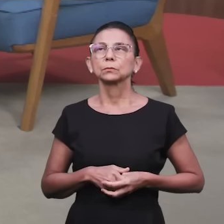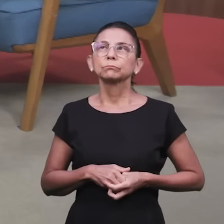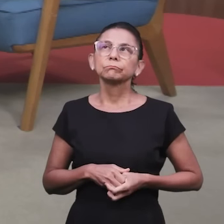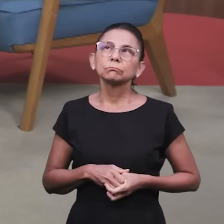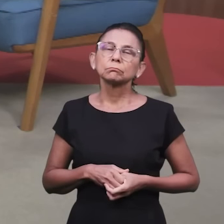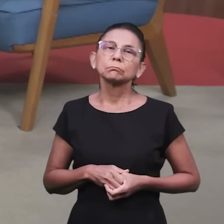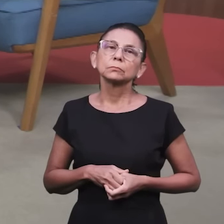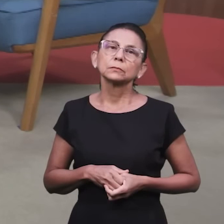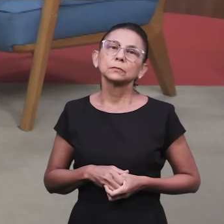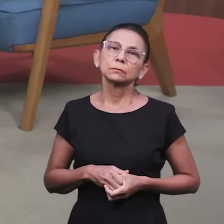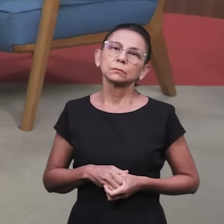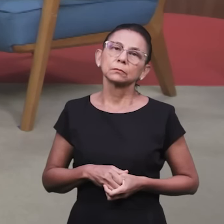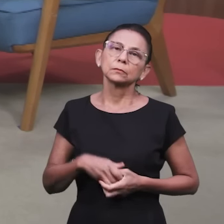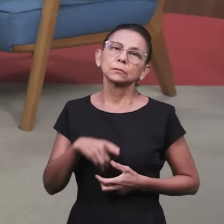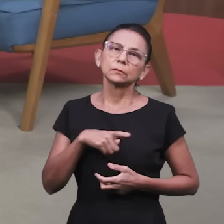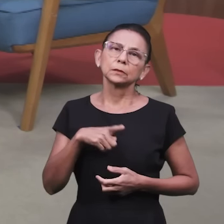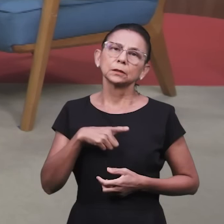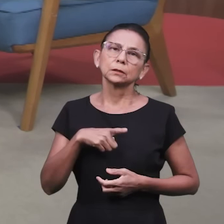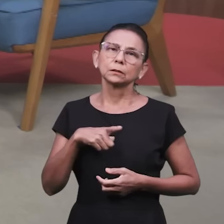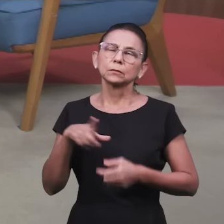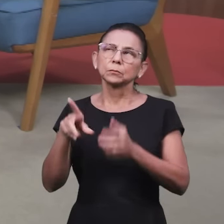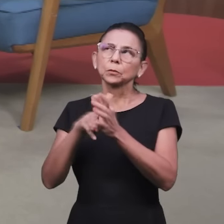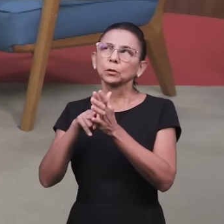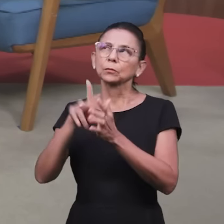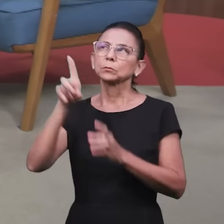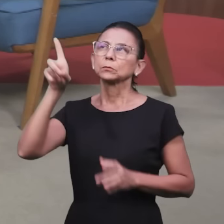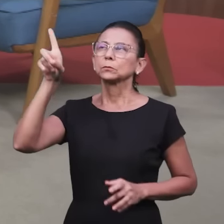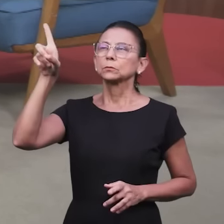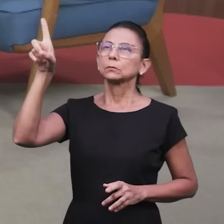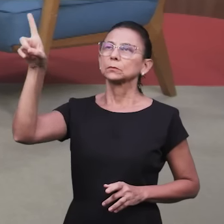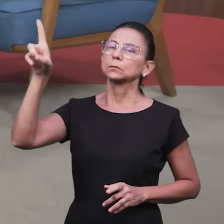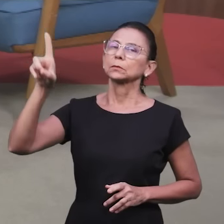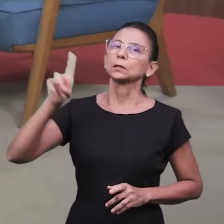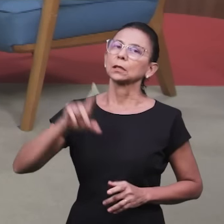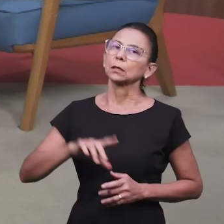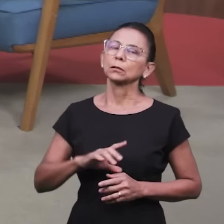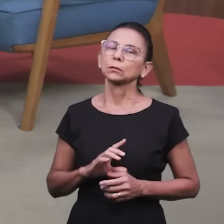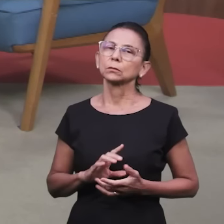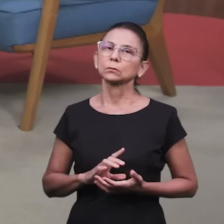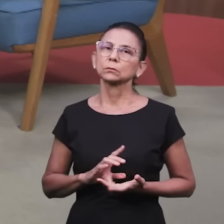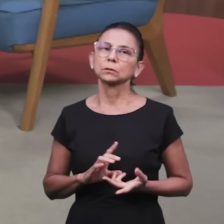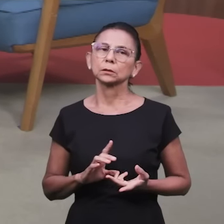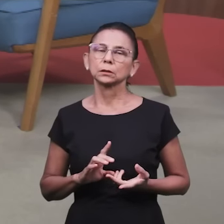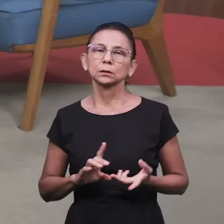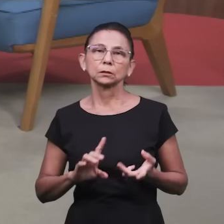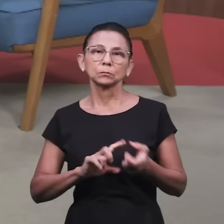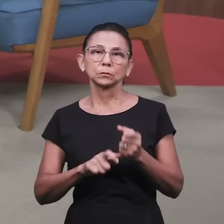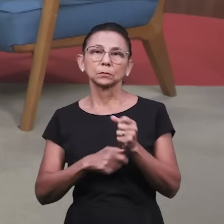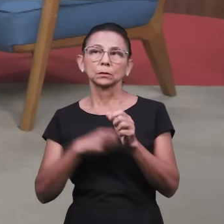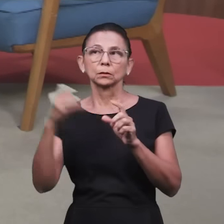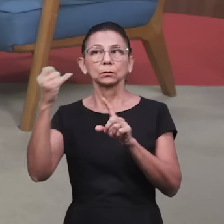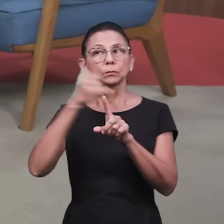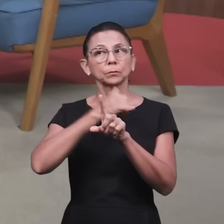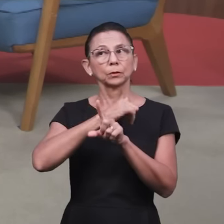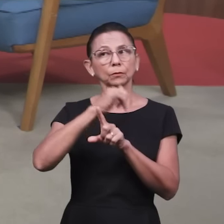então existe o mistério de Deus, o mistério profético, né, da revelação, e